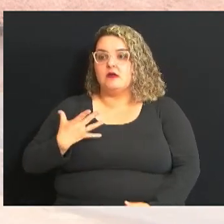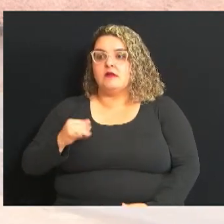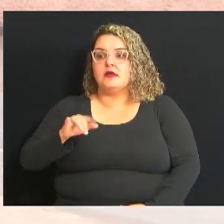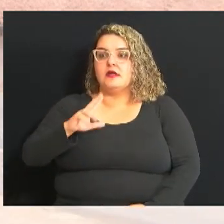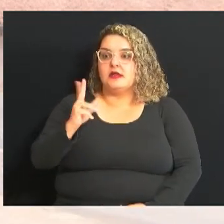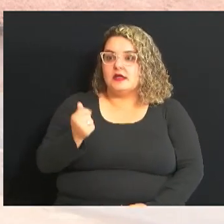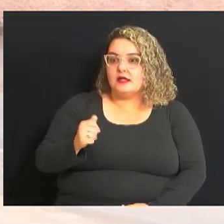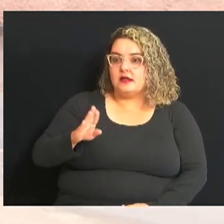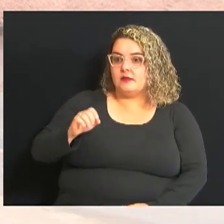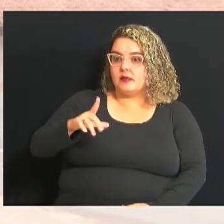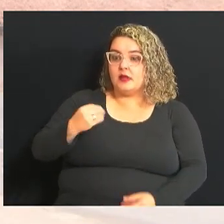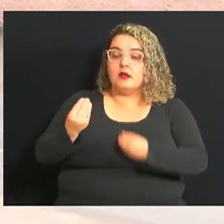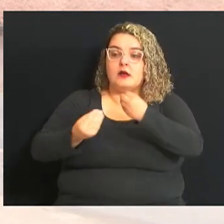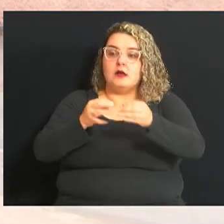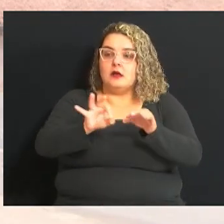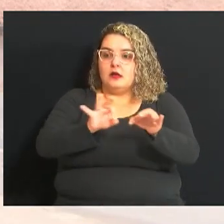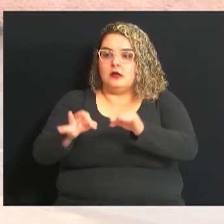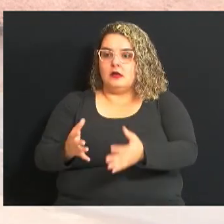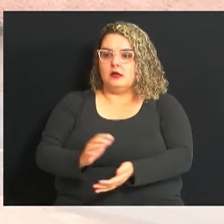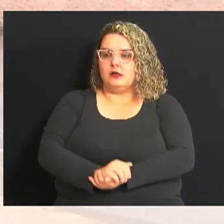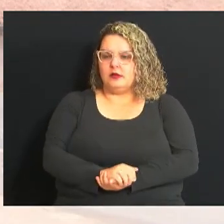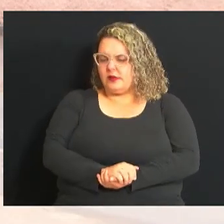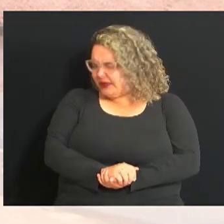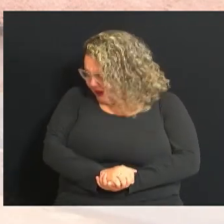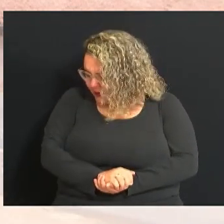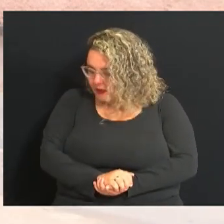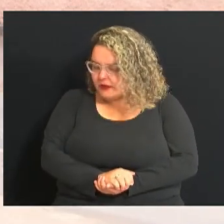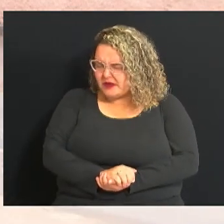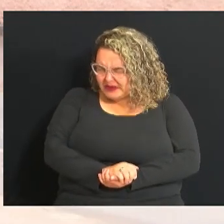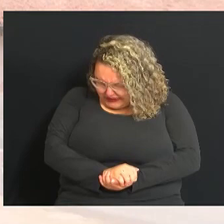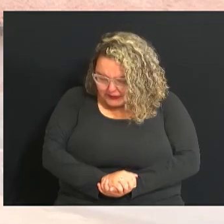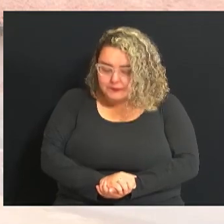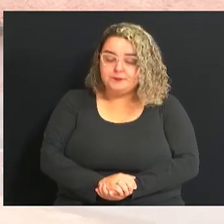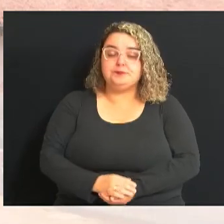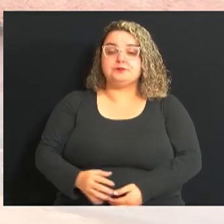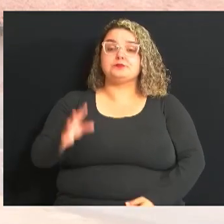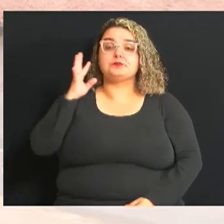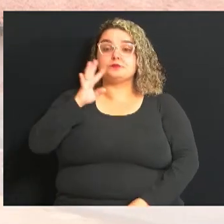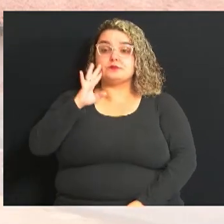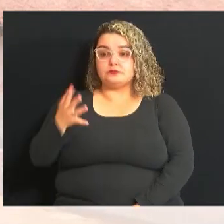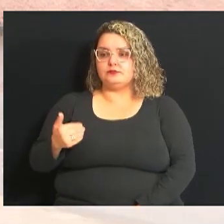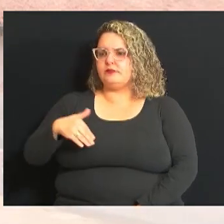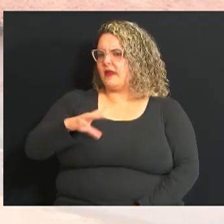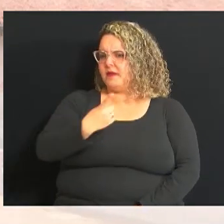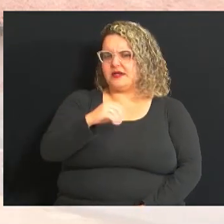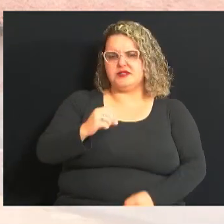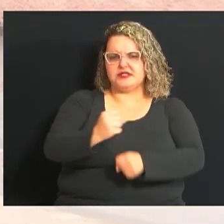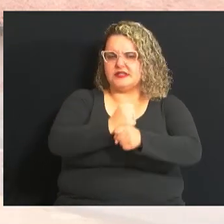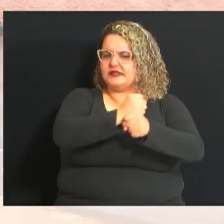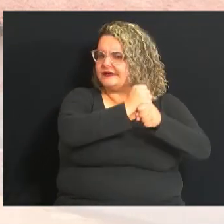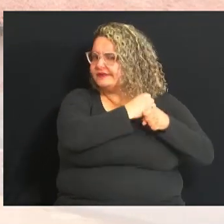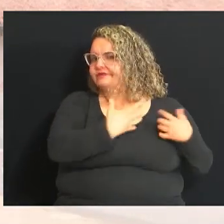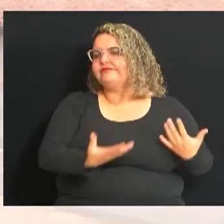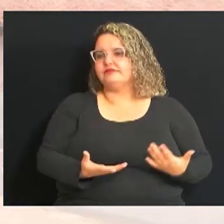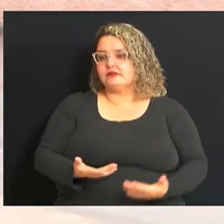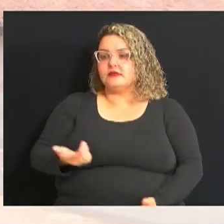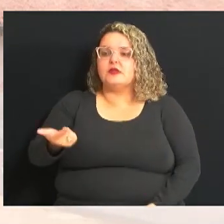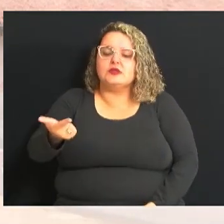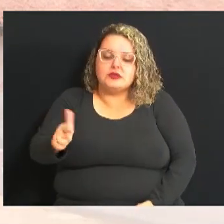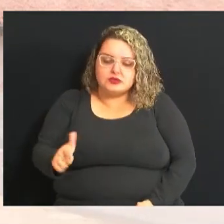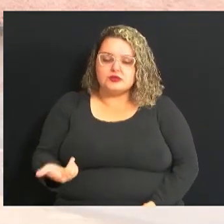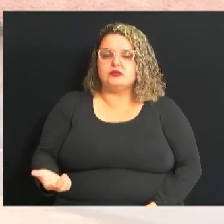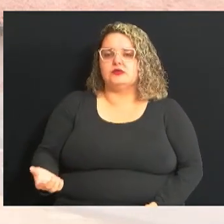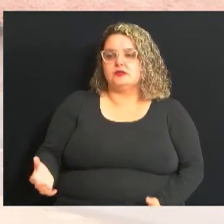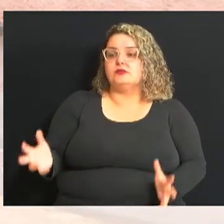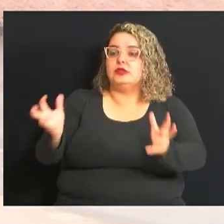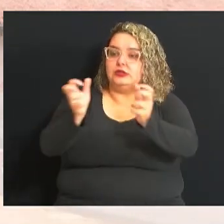foi esse projeto? Esse projeto foi um projeto muito bacana que aconteceu há mais de 10 anos atrás. Novamente se reunimos e